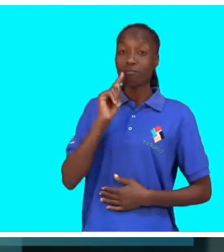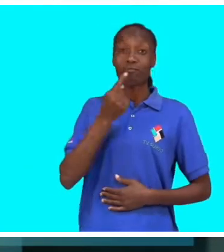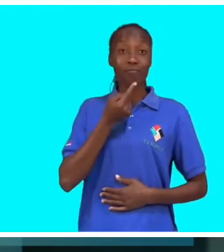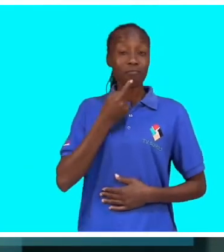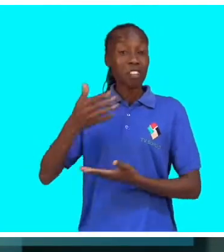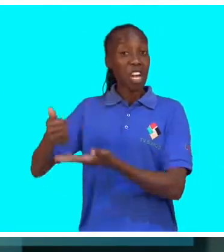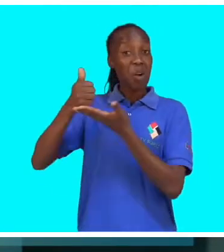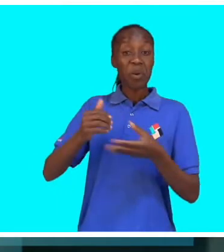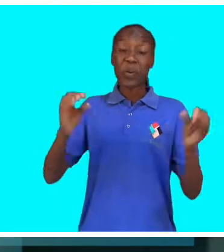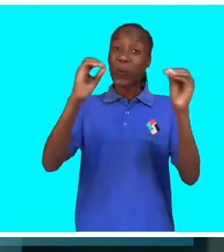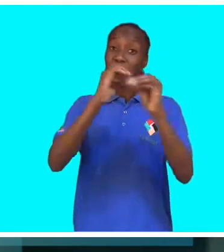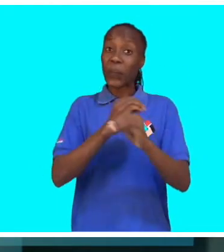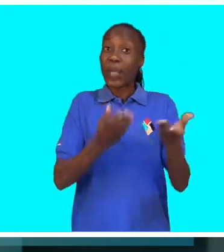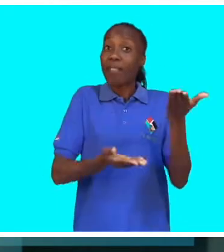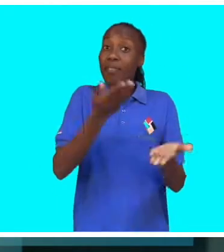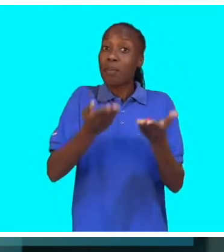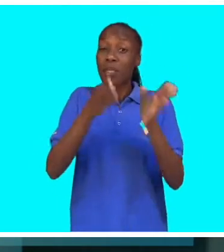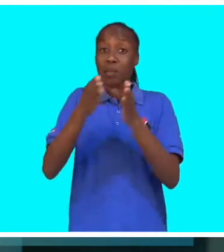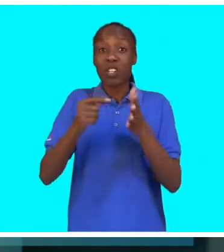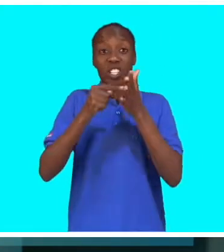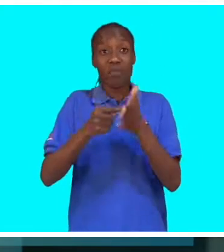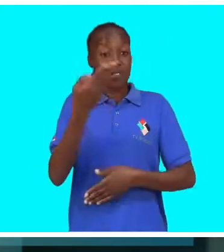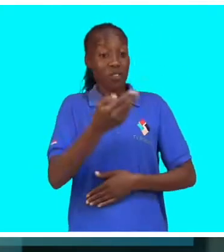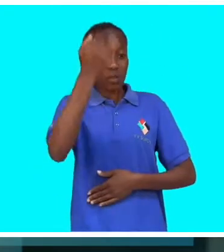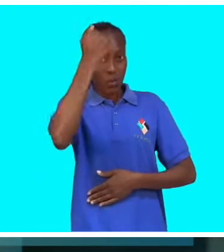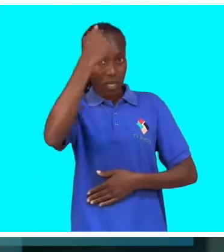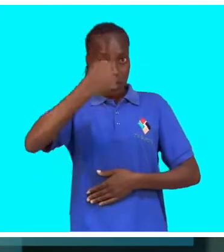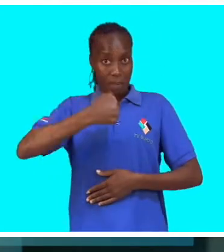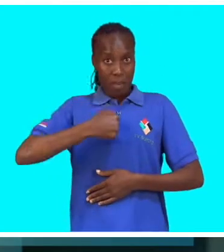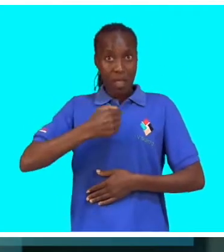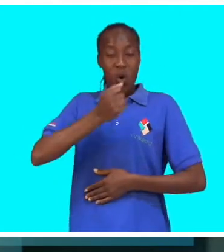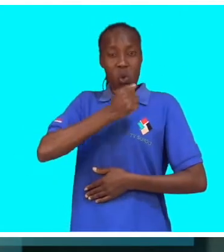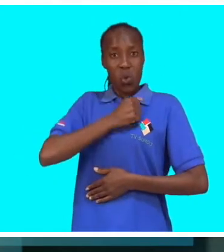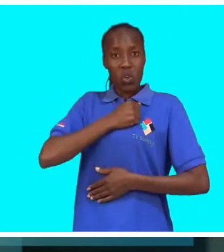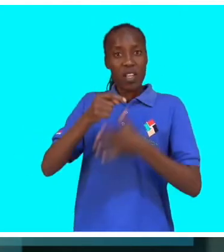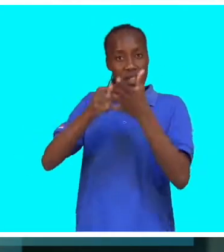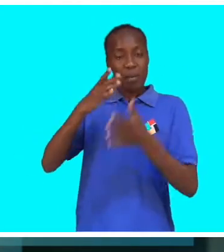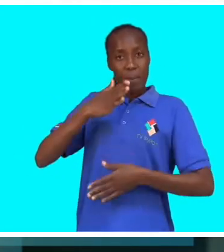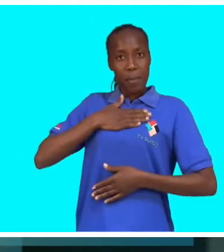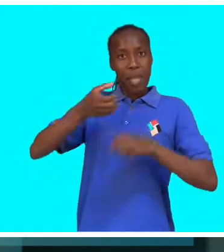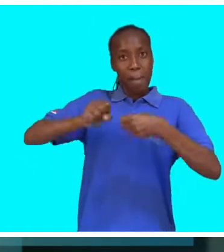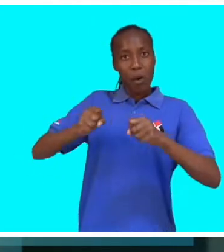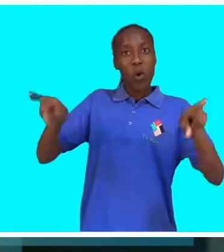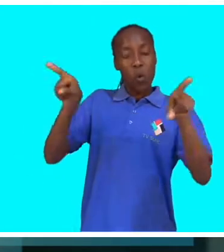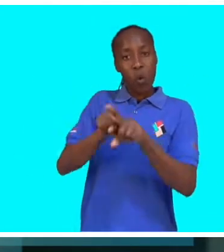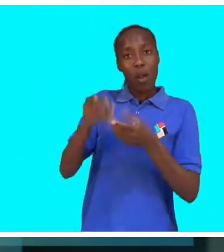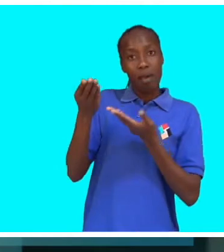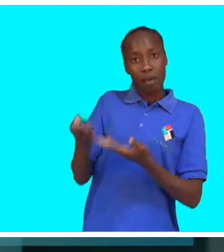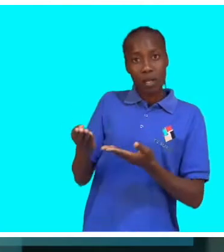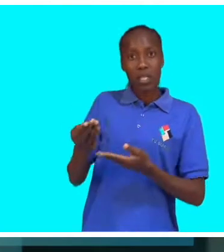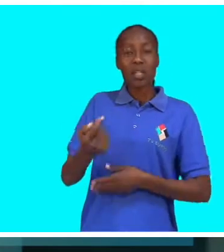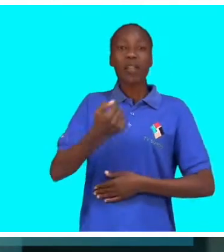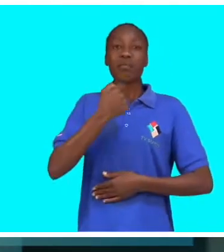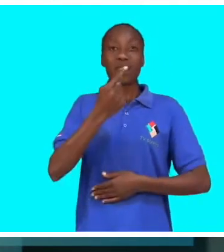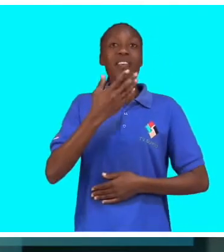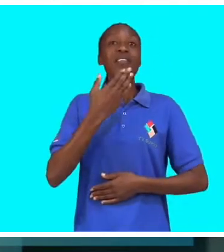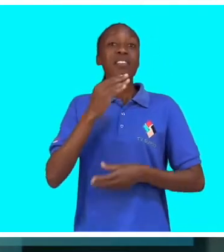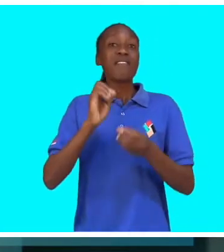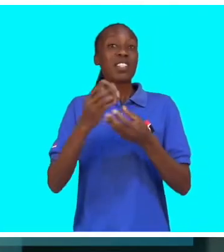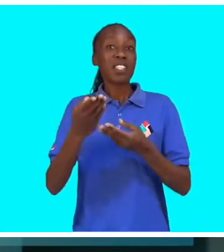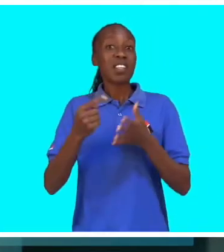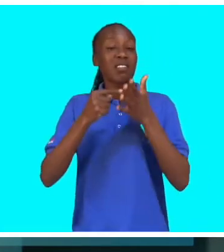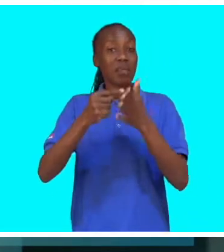Não tenho nenhum apoio. Depende da pessoa, por exemplo, assim como você me conhece, eu gostei da sua moto. Eu quero uma moto igual a gente. O que ela vai fazer para